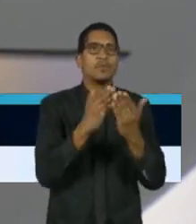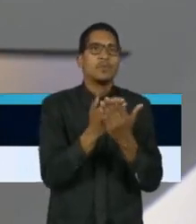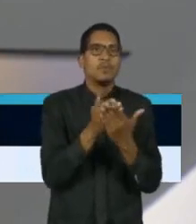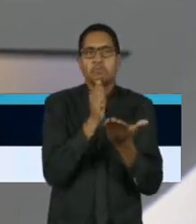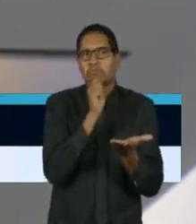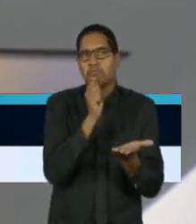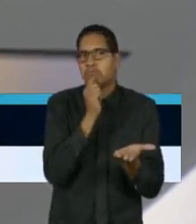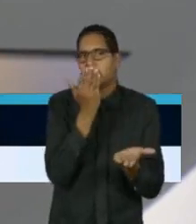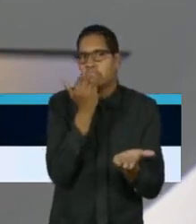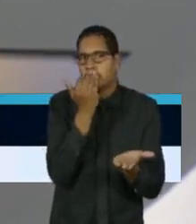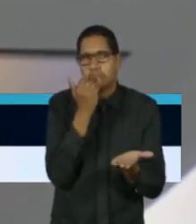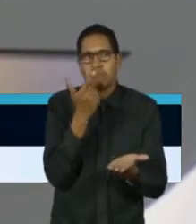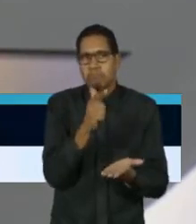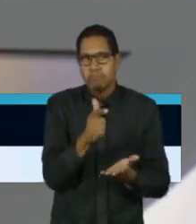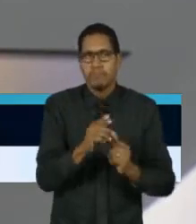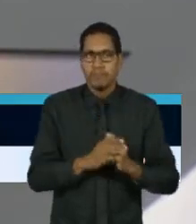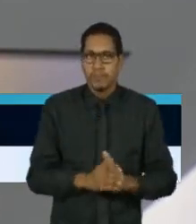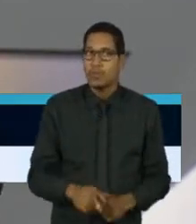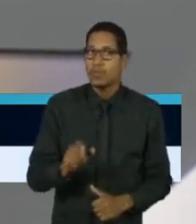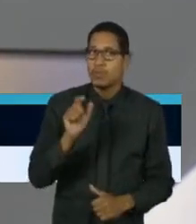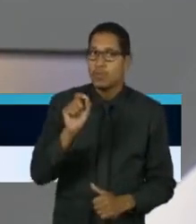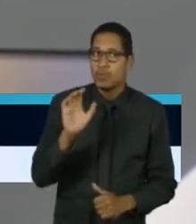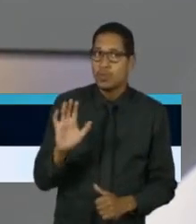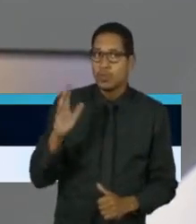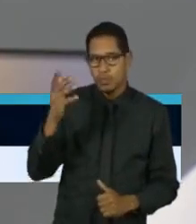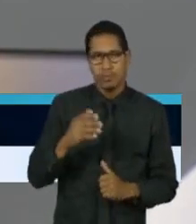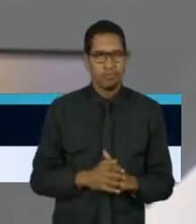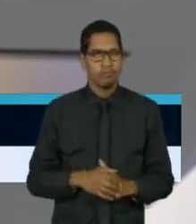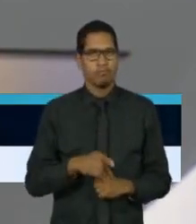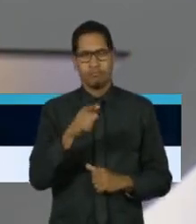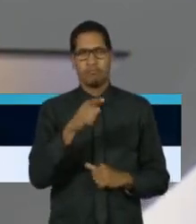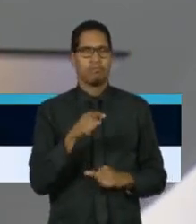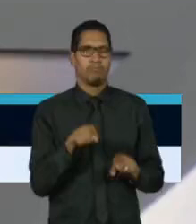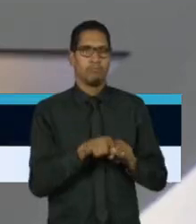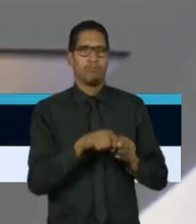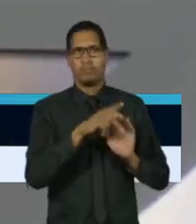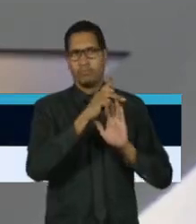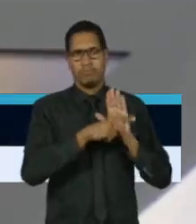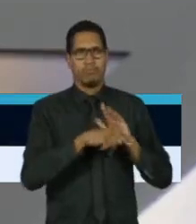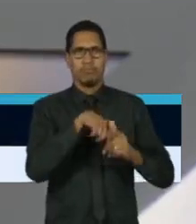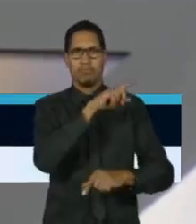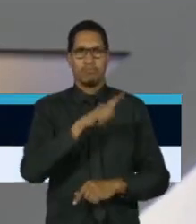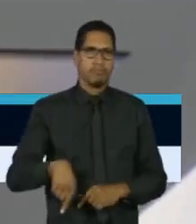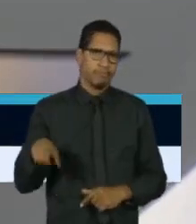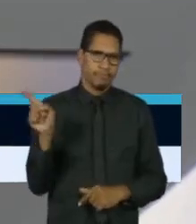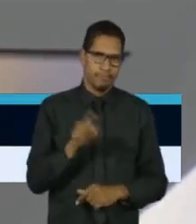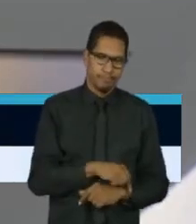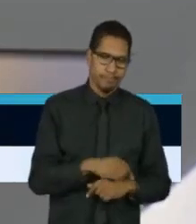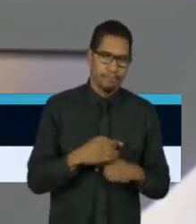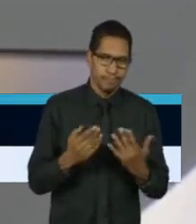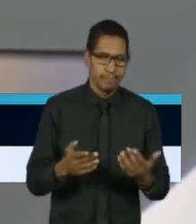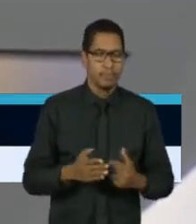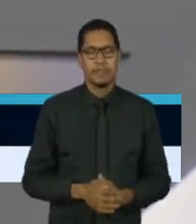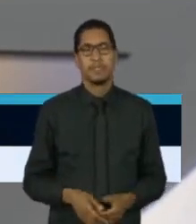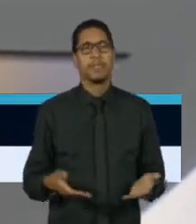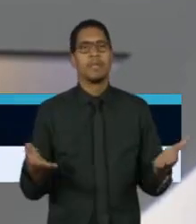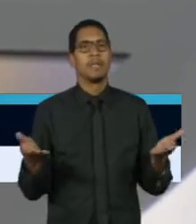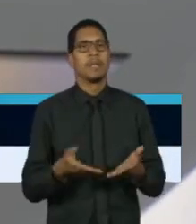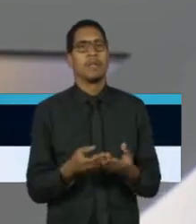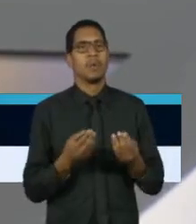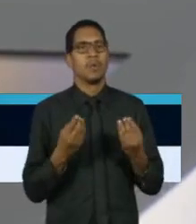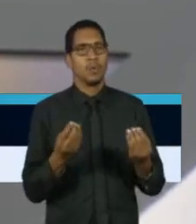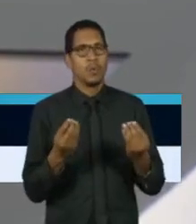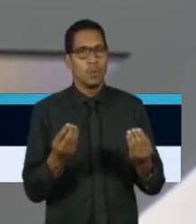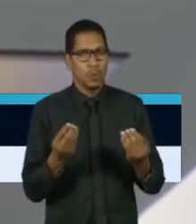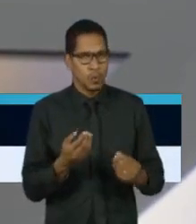acesso à alimentação decente. O que aconteceu? O governo desmantelou esse processo. E aí o que acontece? Não existe.